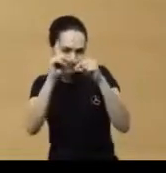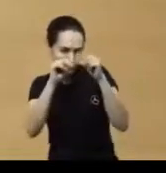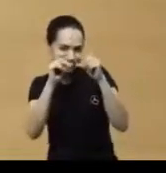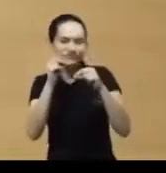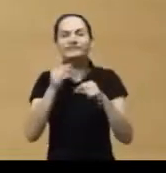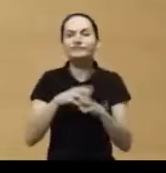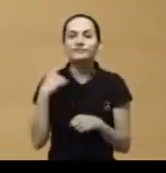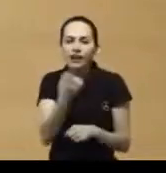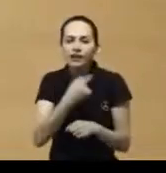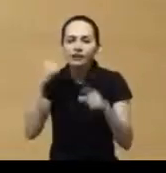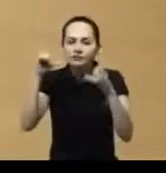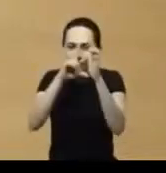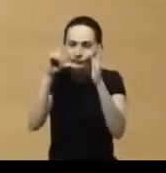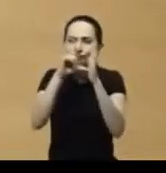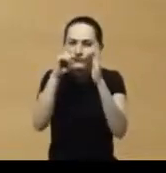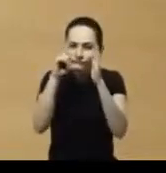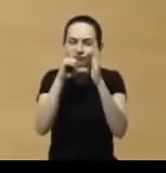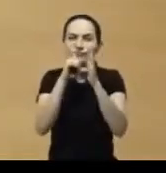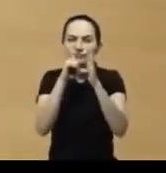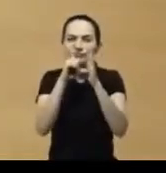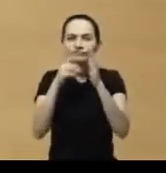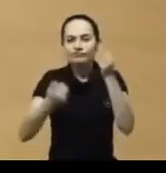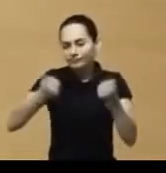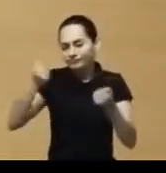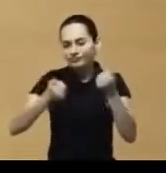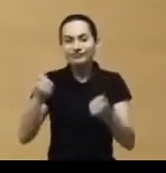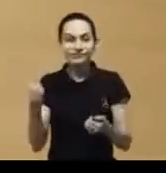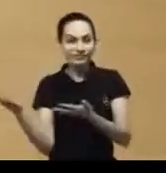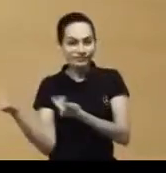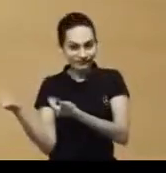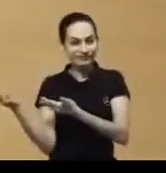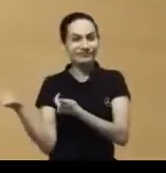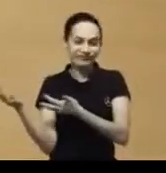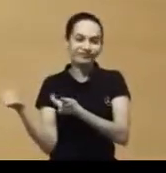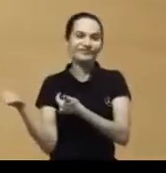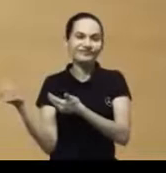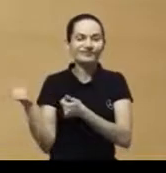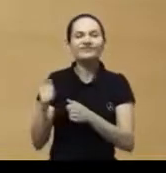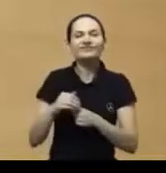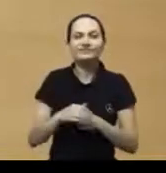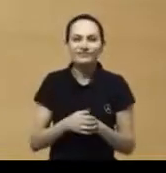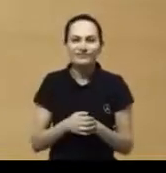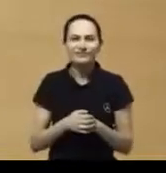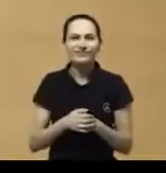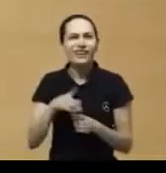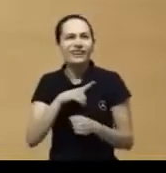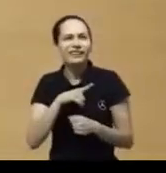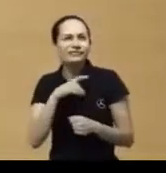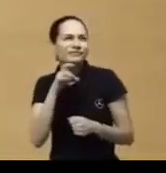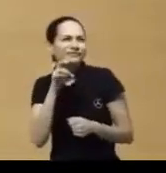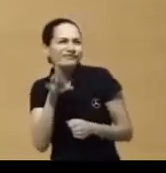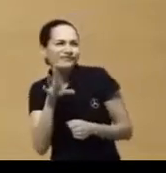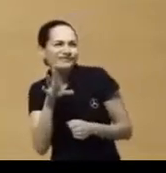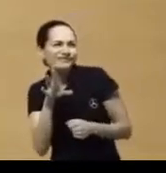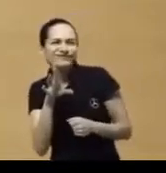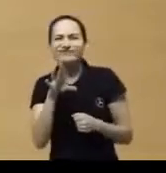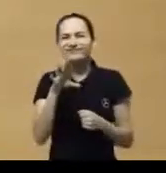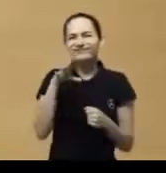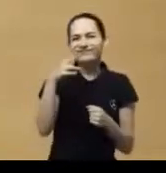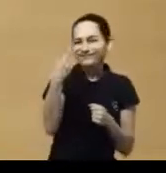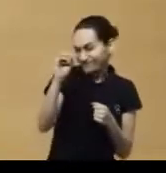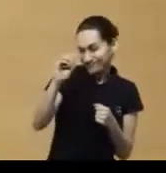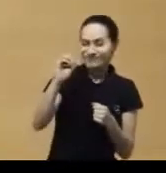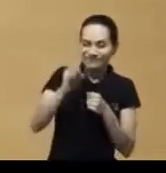a nossa rede de concessionários de automóveis é jovem fazemos parte dessa trajetória a pouco mais de 20 anos